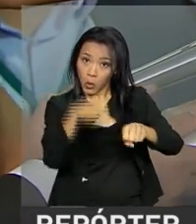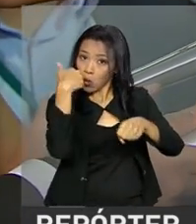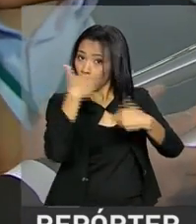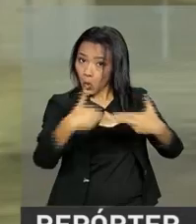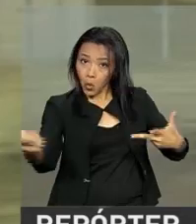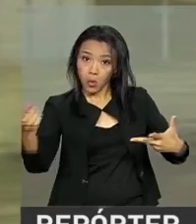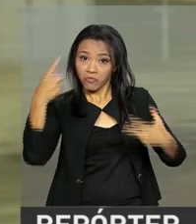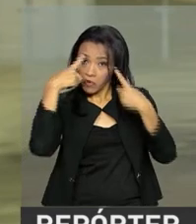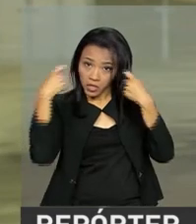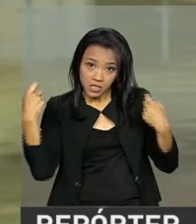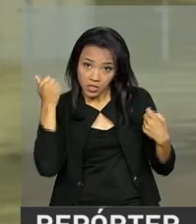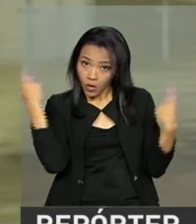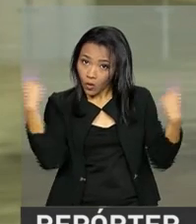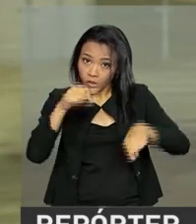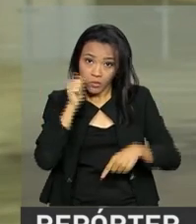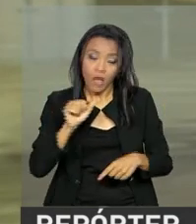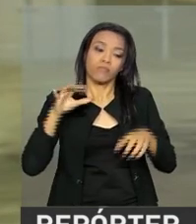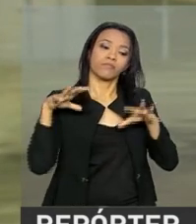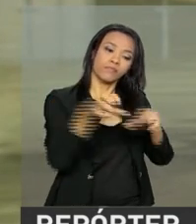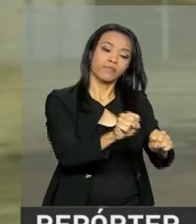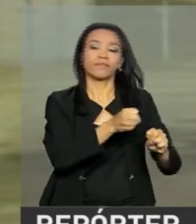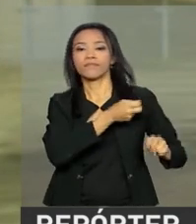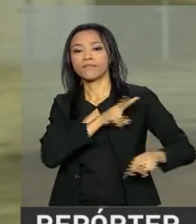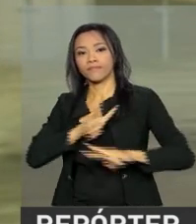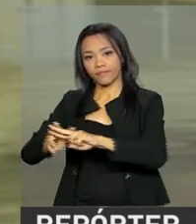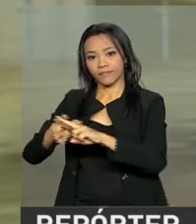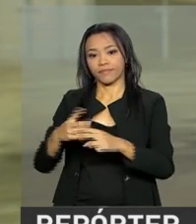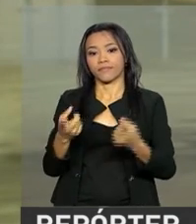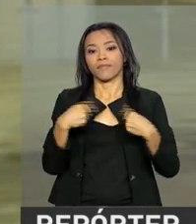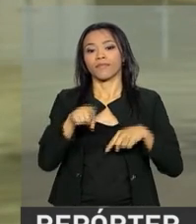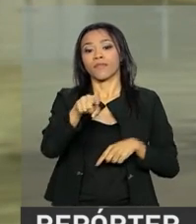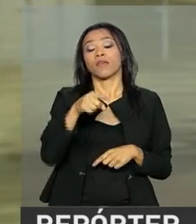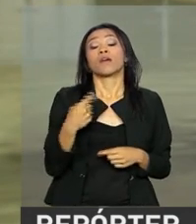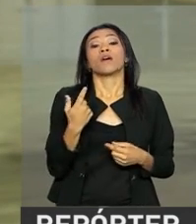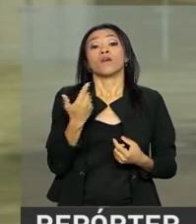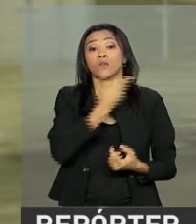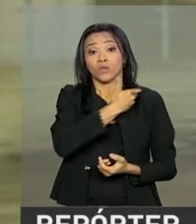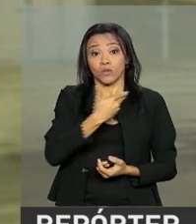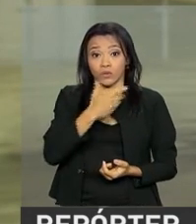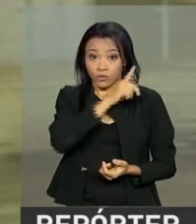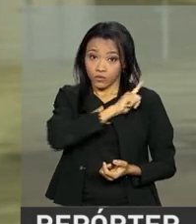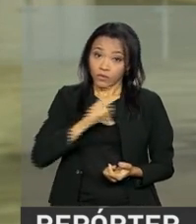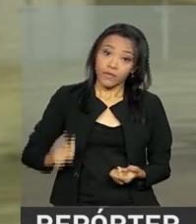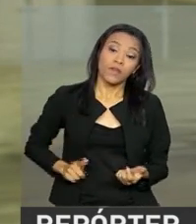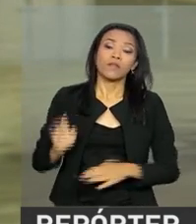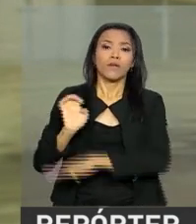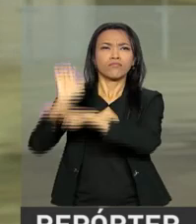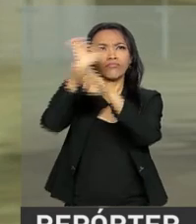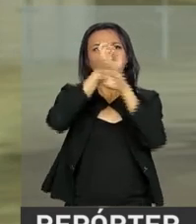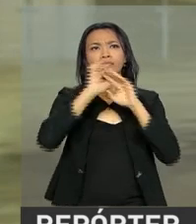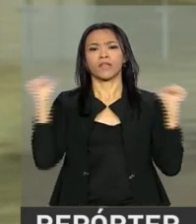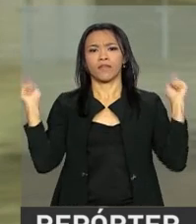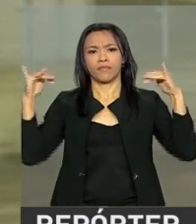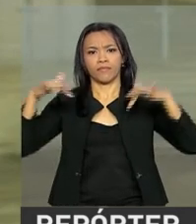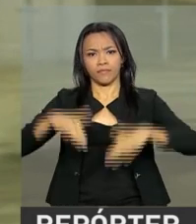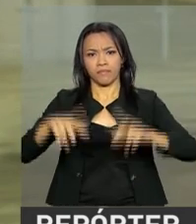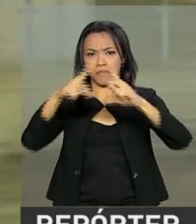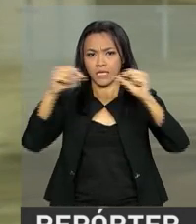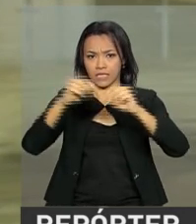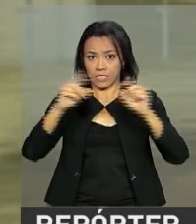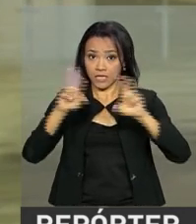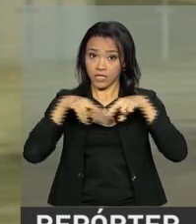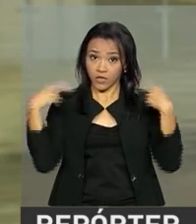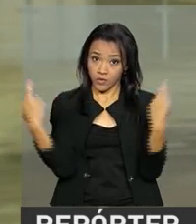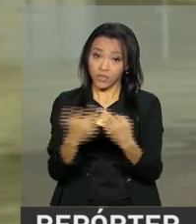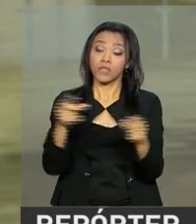agressor de mulher. Os 9 governadores e vice-governadoras que se reuniram com o presidente Michel Temer aqui no Palácio do Planalto também assinaram um